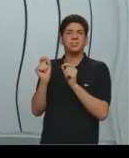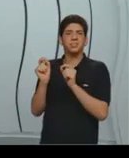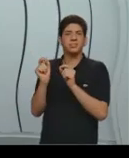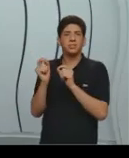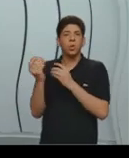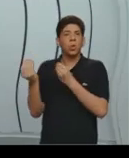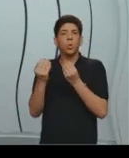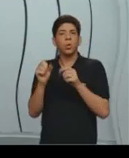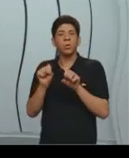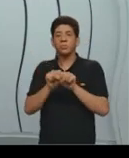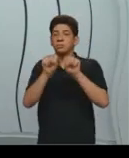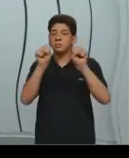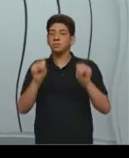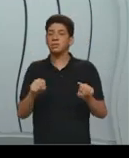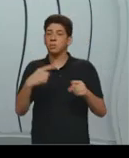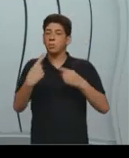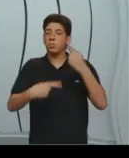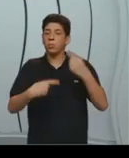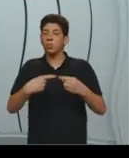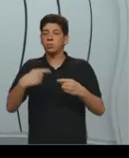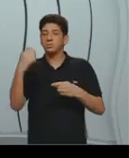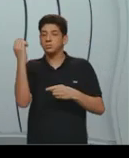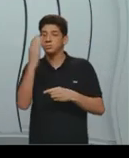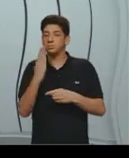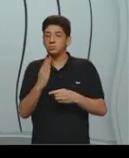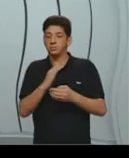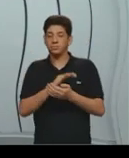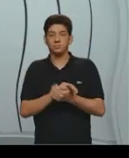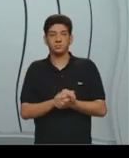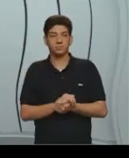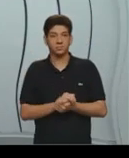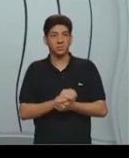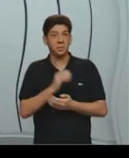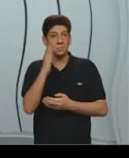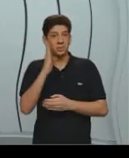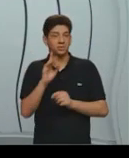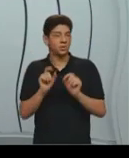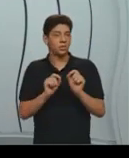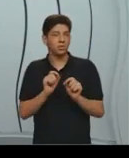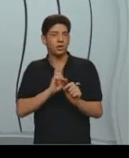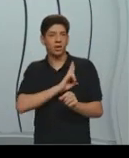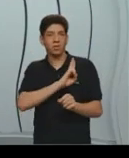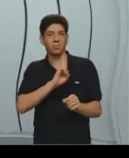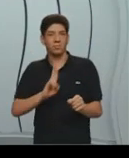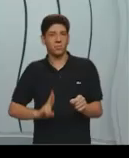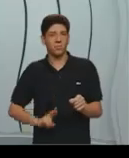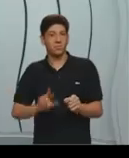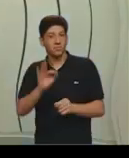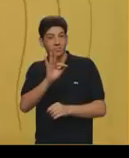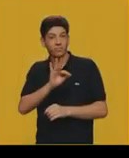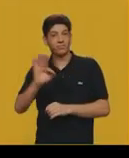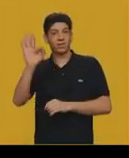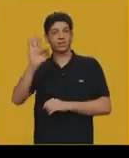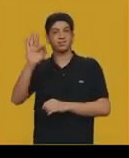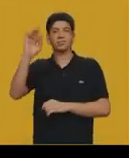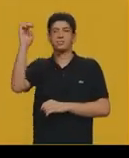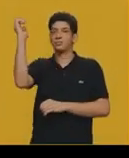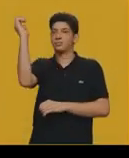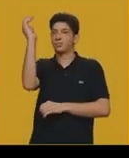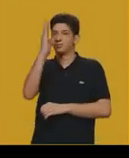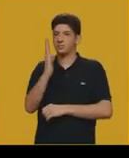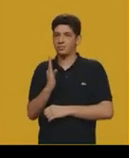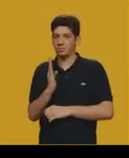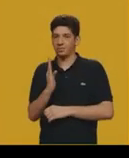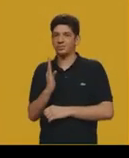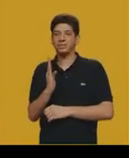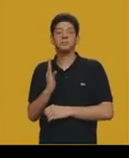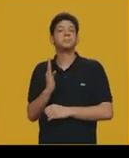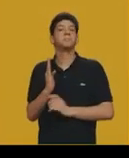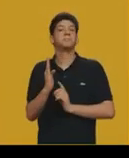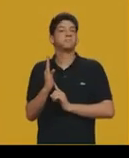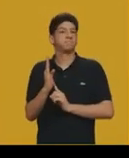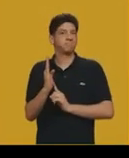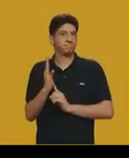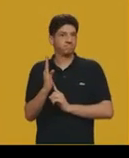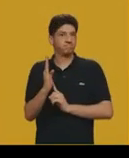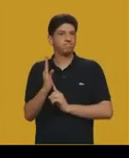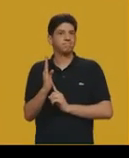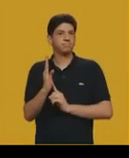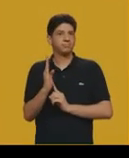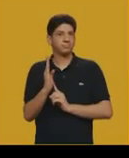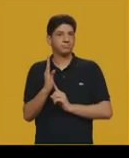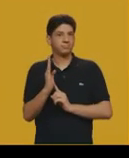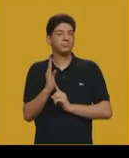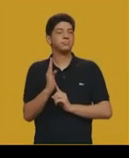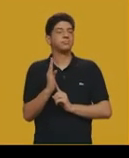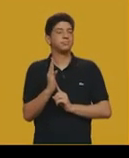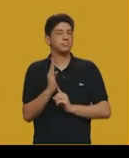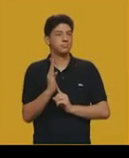político brasileiro, né? E o Brasil ele tem um nome, né, que chama República Federativa do Brasil. E isso diz muita coisa sobre como funciona o